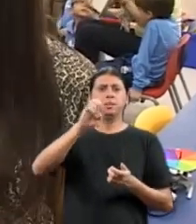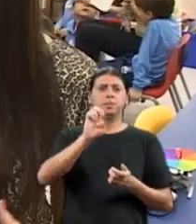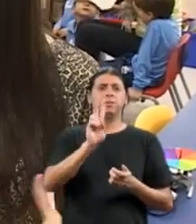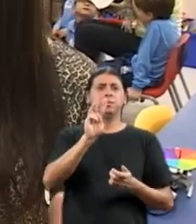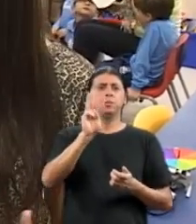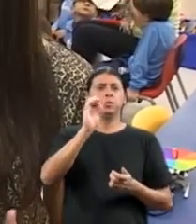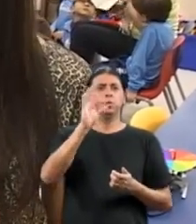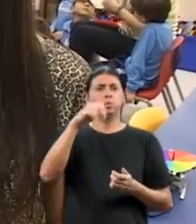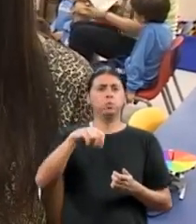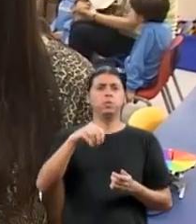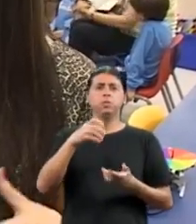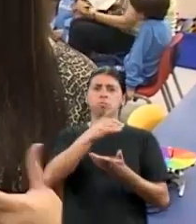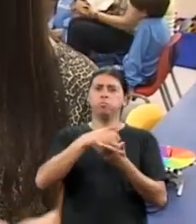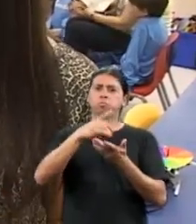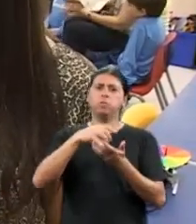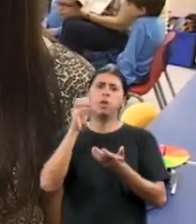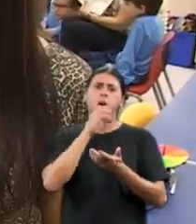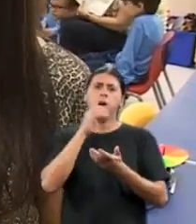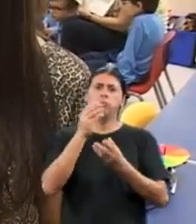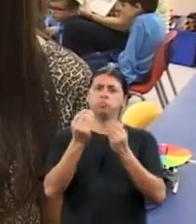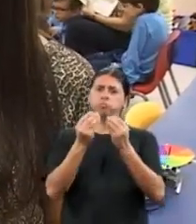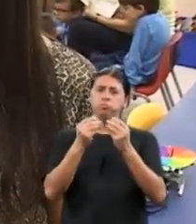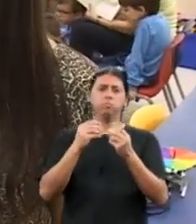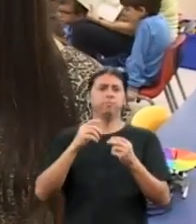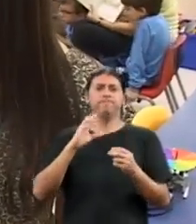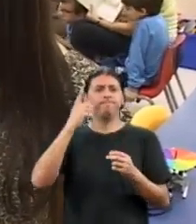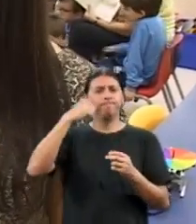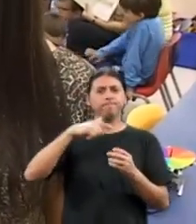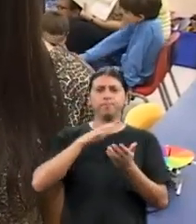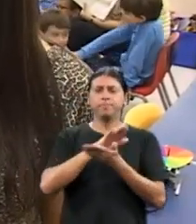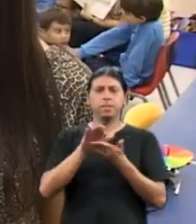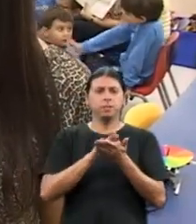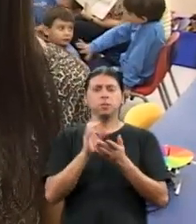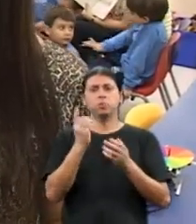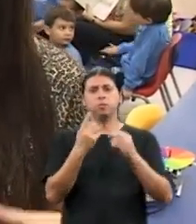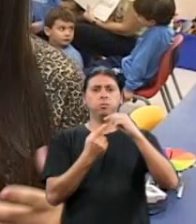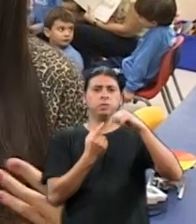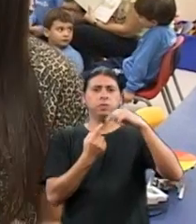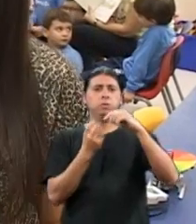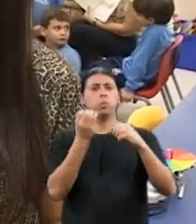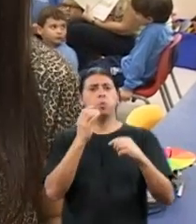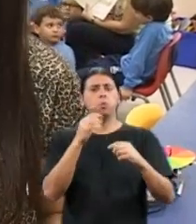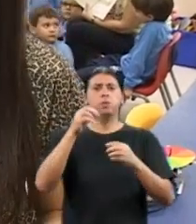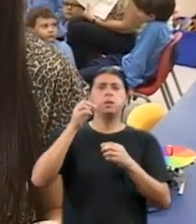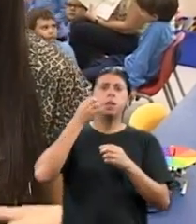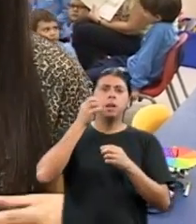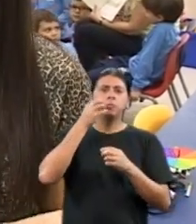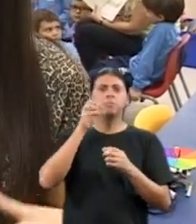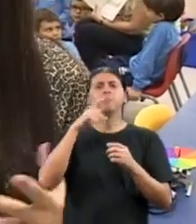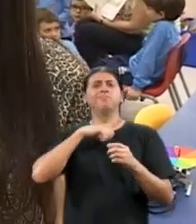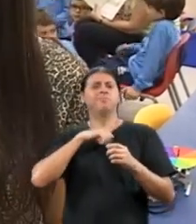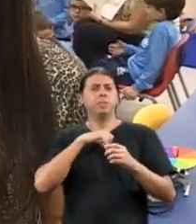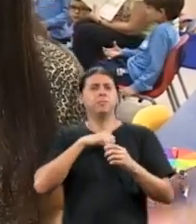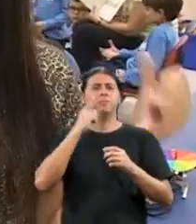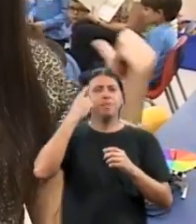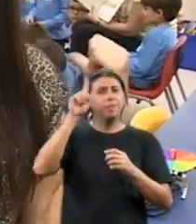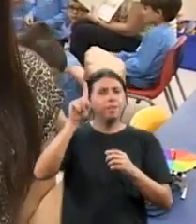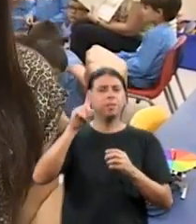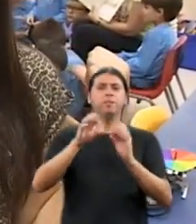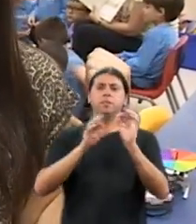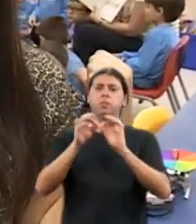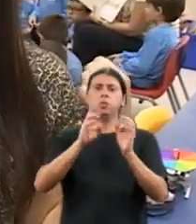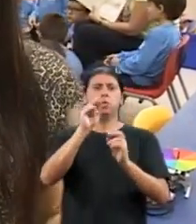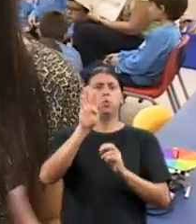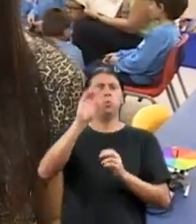disco girar bem rápido e nós não conseguimos fazer isso só com o dedo ou com o lápis. Então, foi aí que surgiu a ideia de fazer um robô